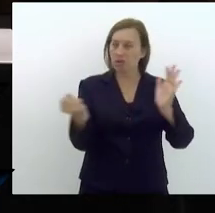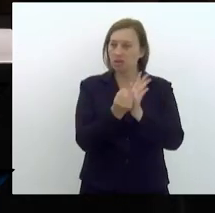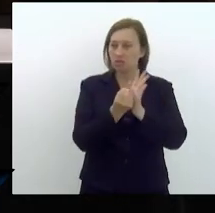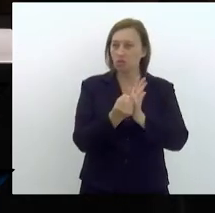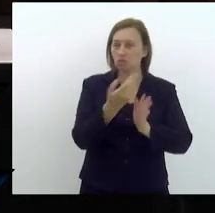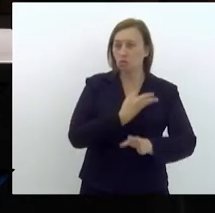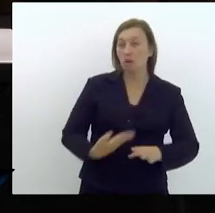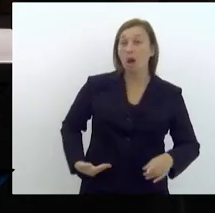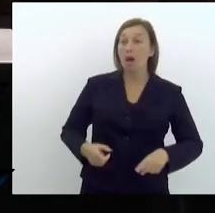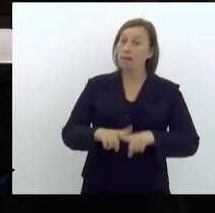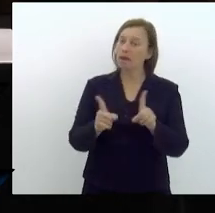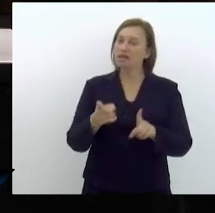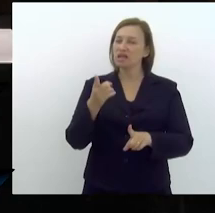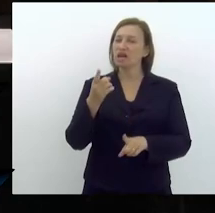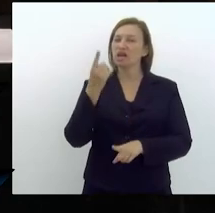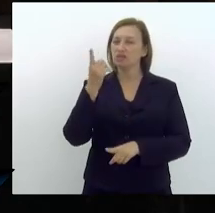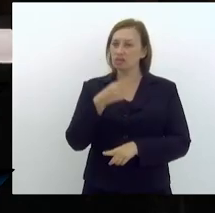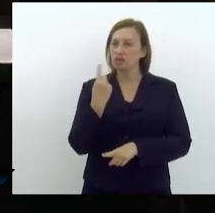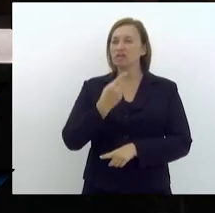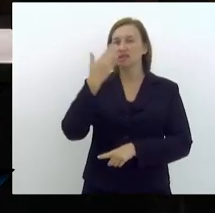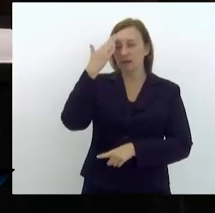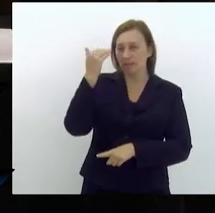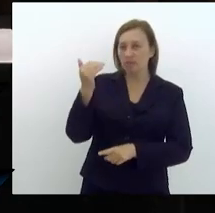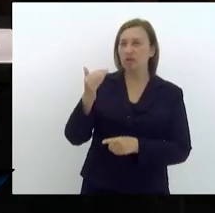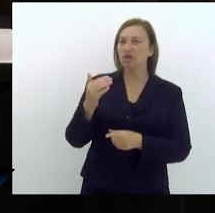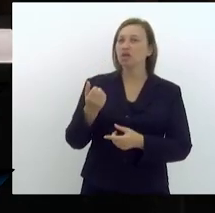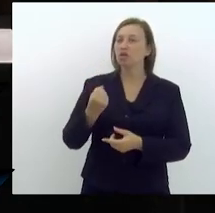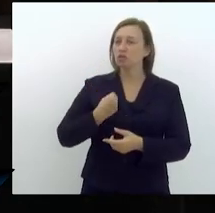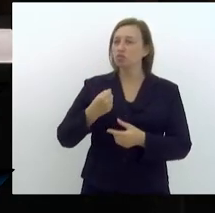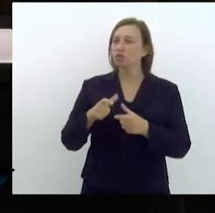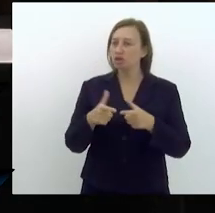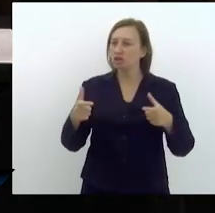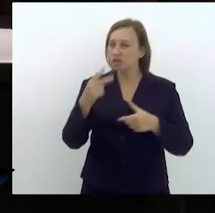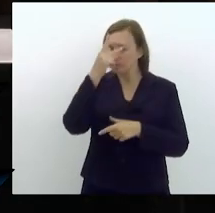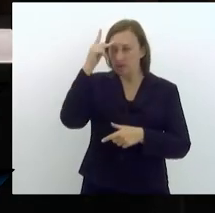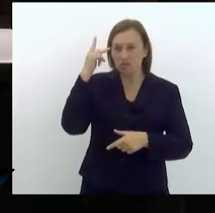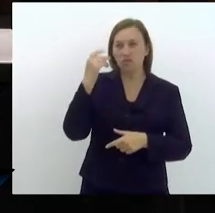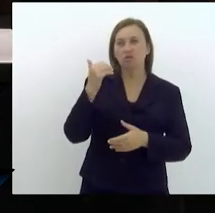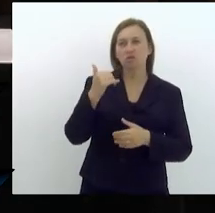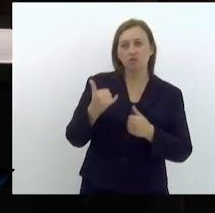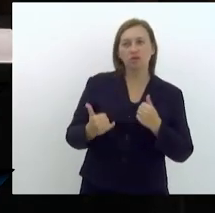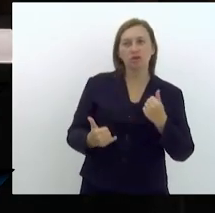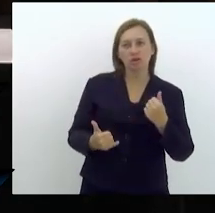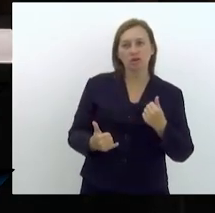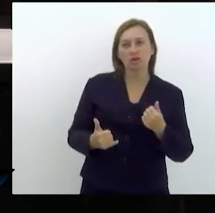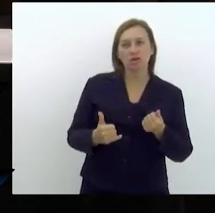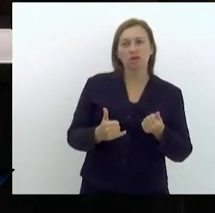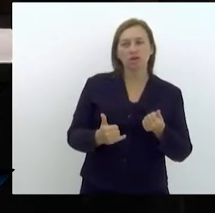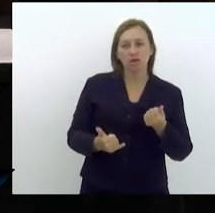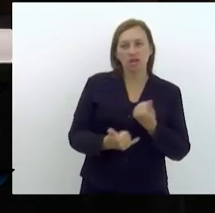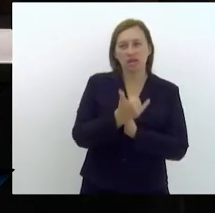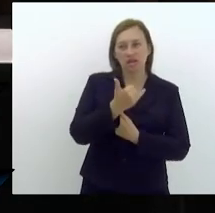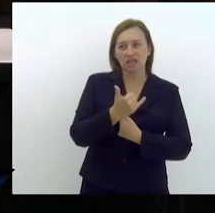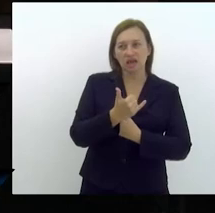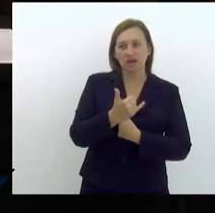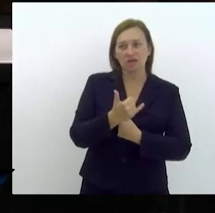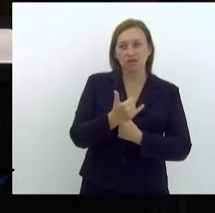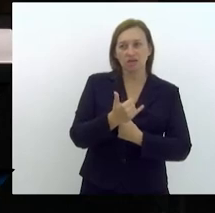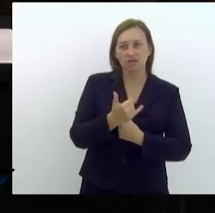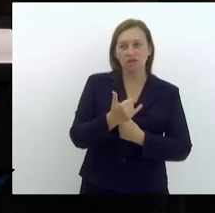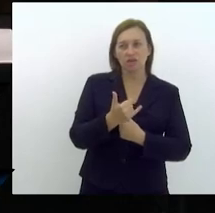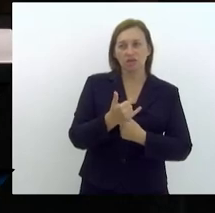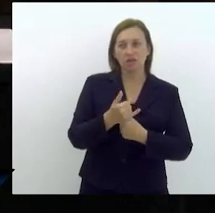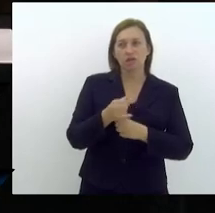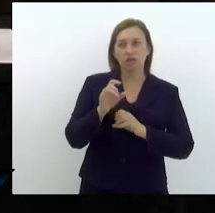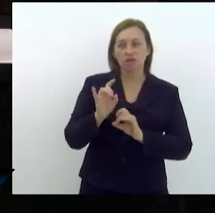maioria enganaram eles botaram eles dentro do ônibus e jogaram lá dentro da Polícia Federal e uma